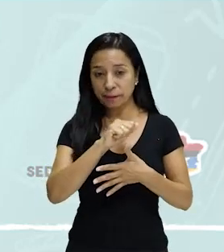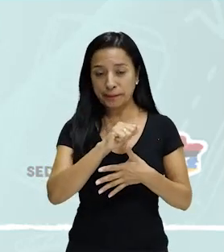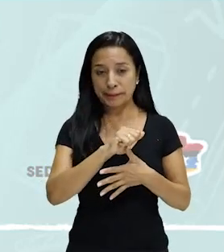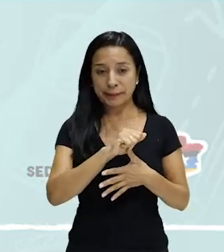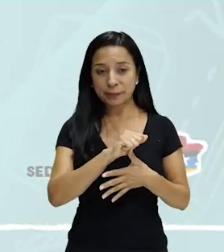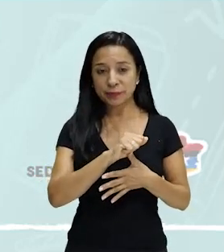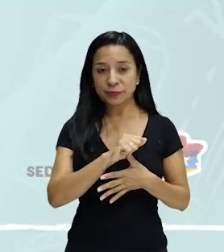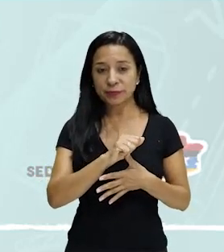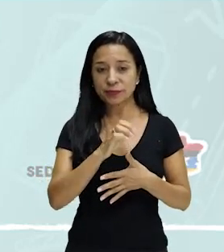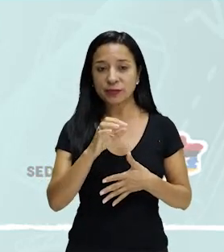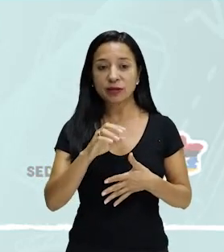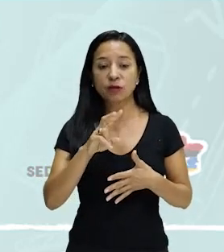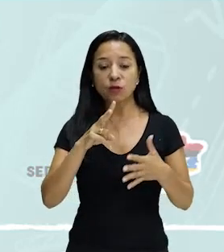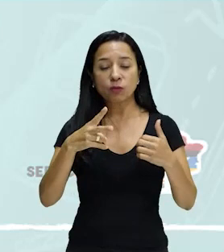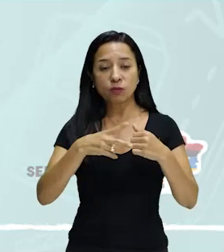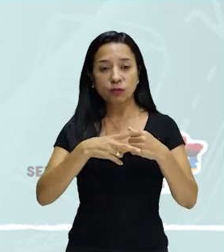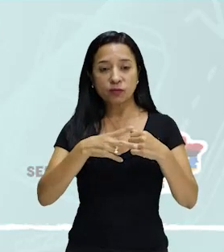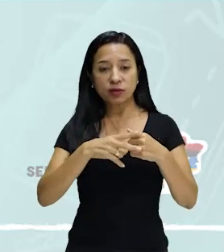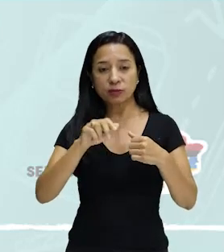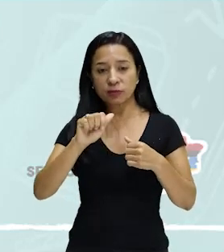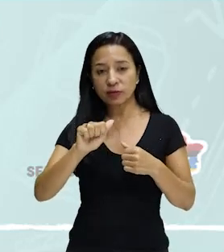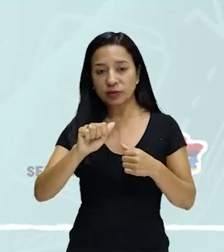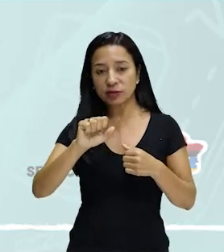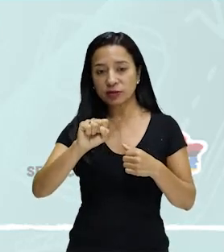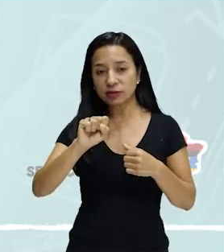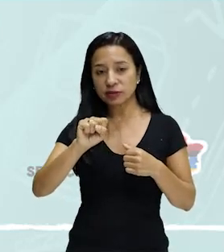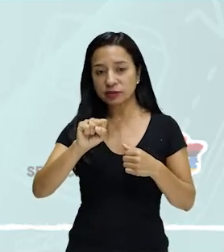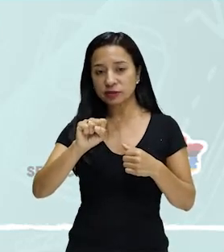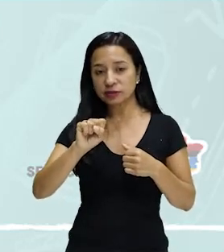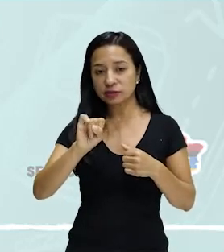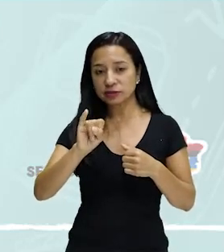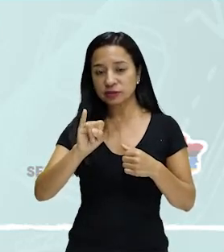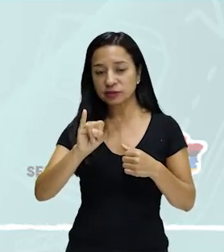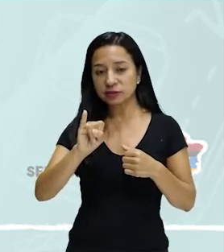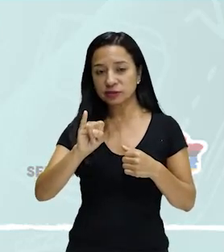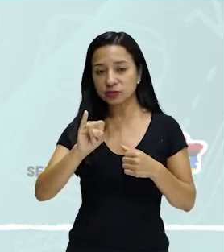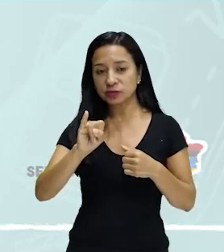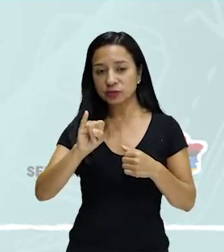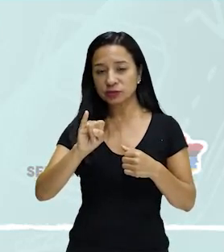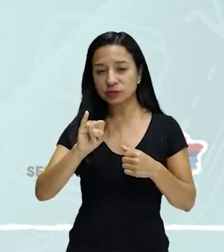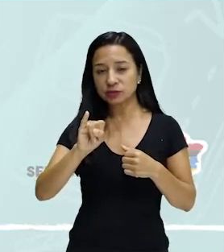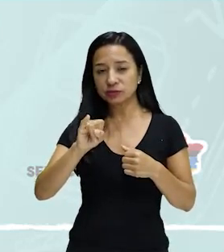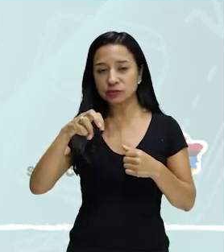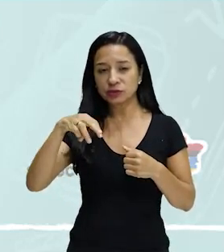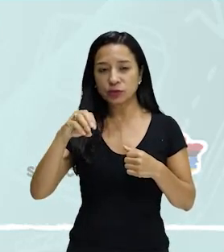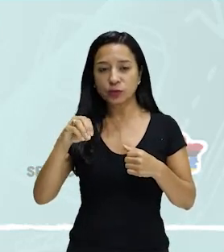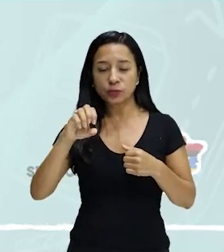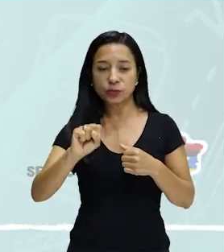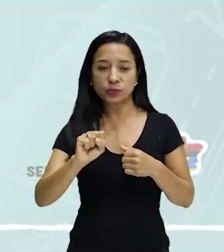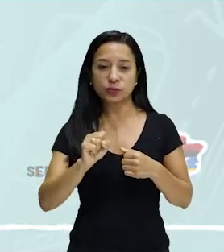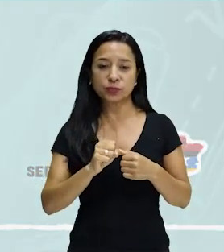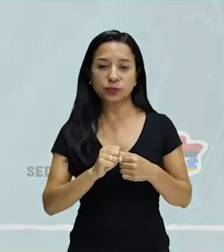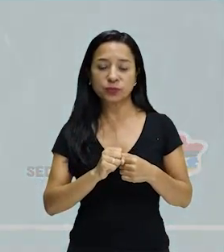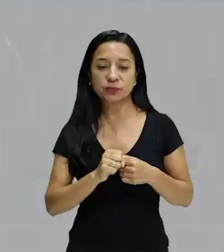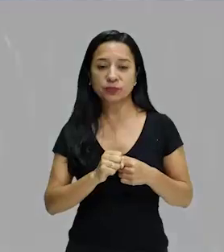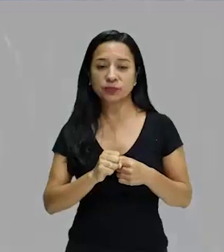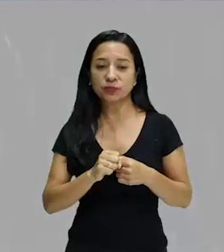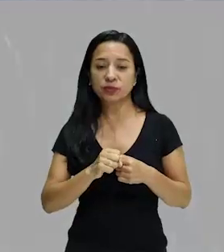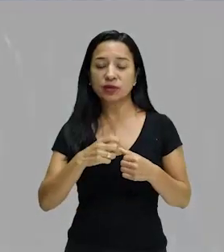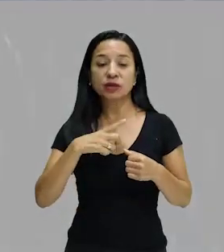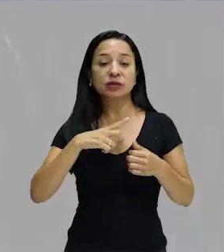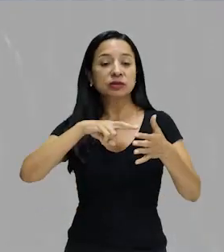Ele tem sentido de morar, residir, tem sentido de sorver, cheirar, tem no sentido de estar presente